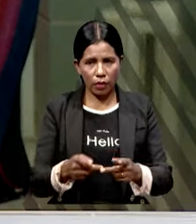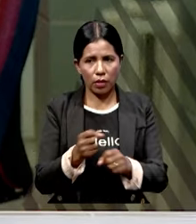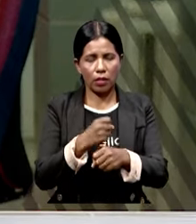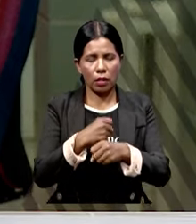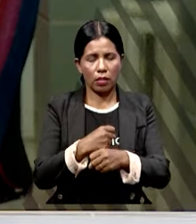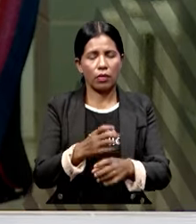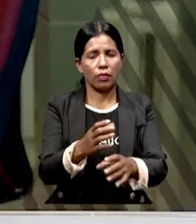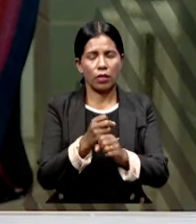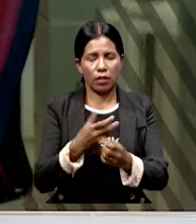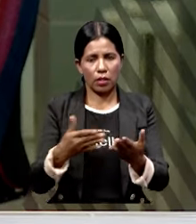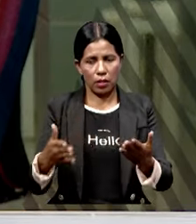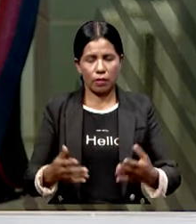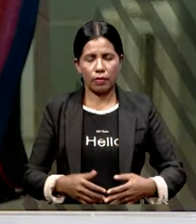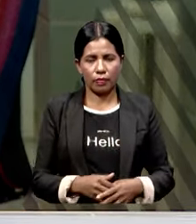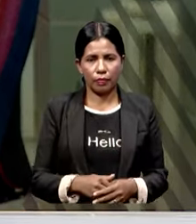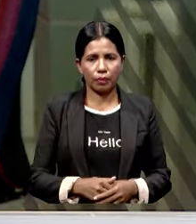Sam.